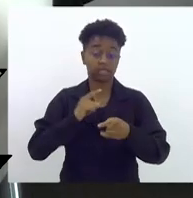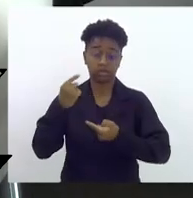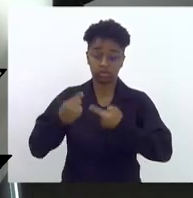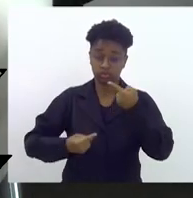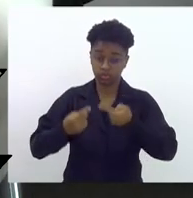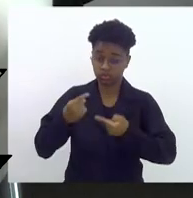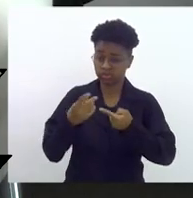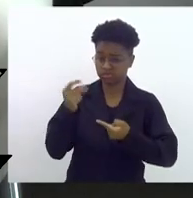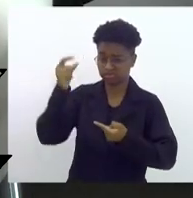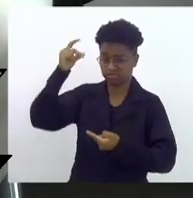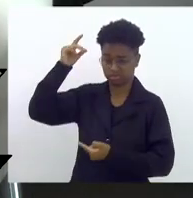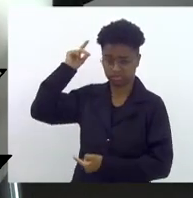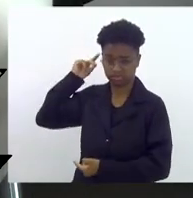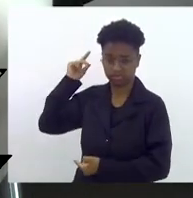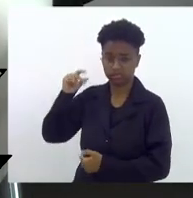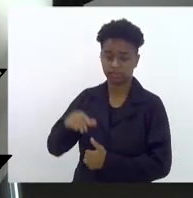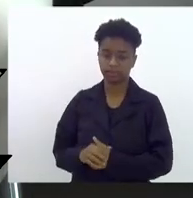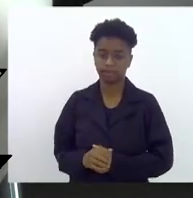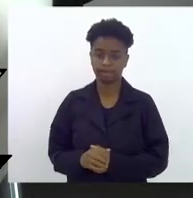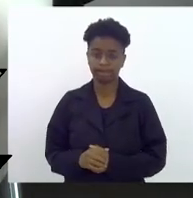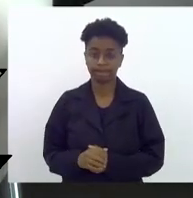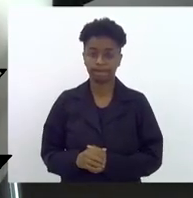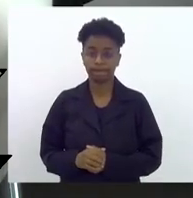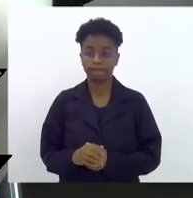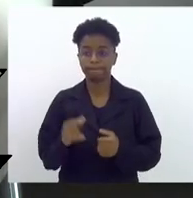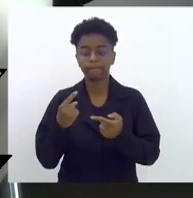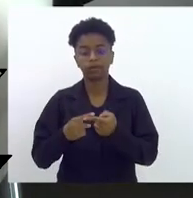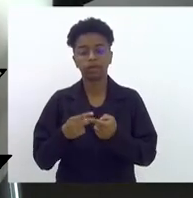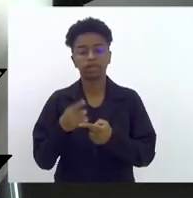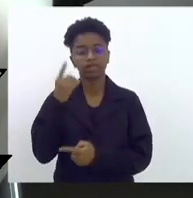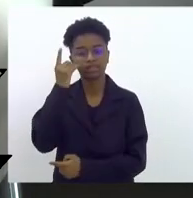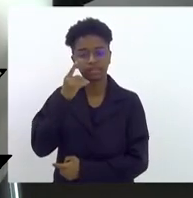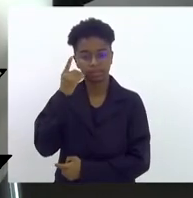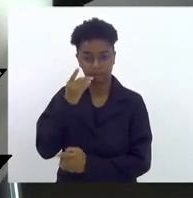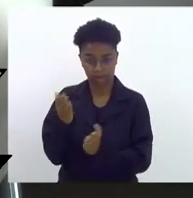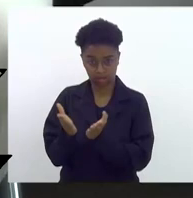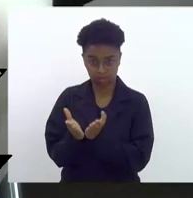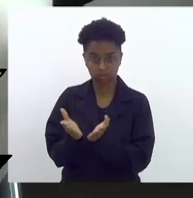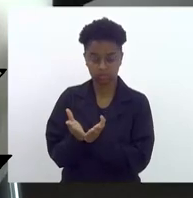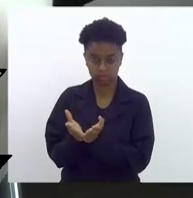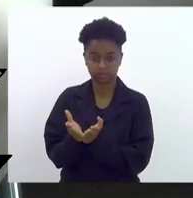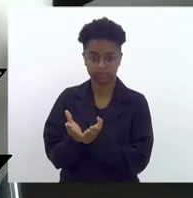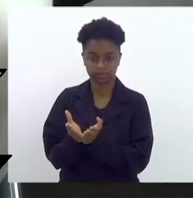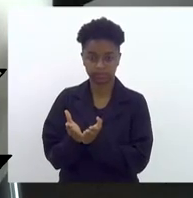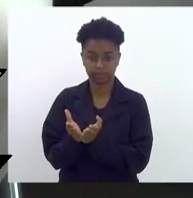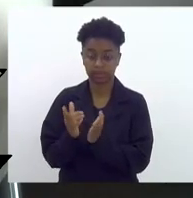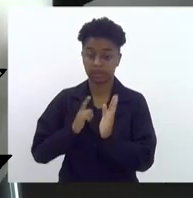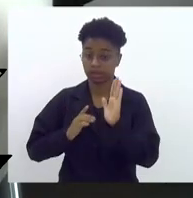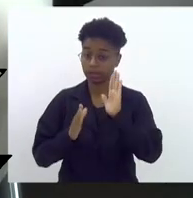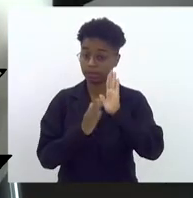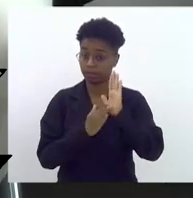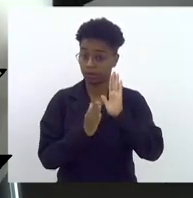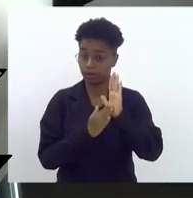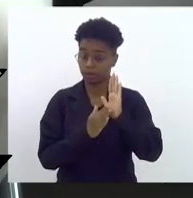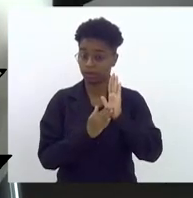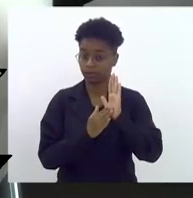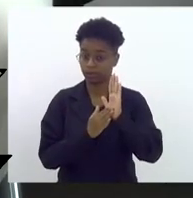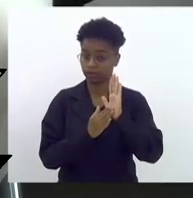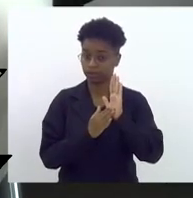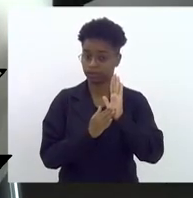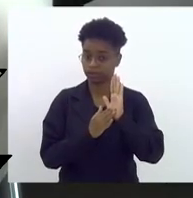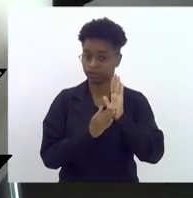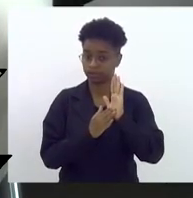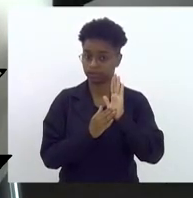anos atrás quando um deputado evangelho propôs deputada Verônica